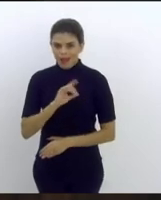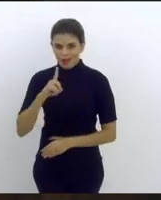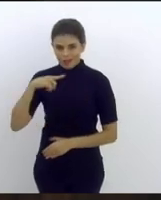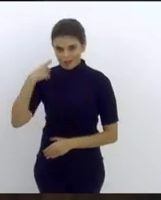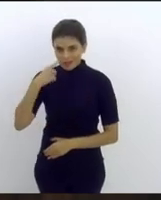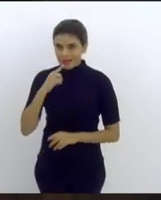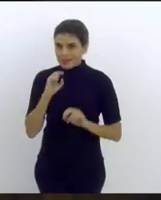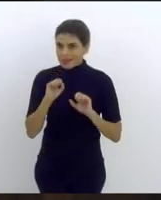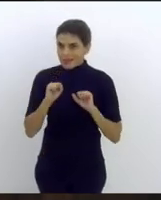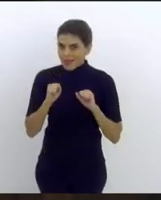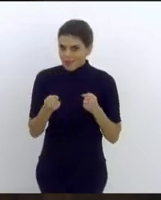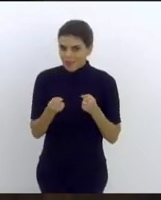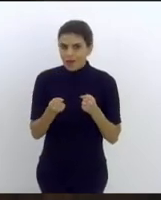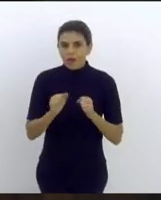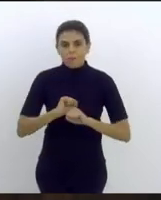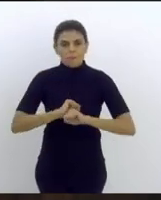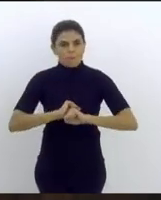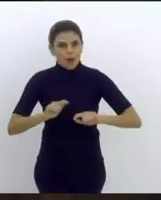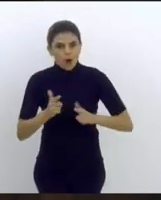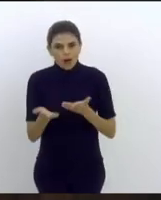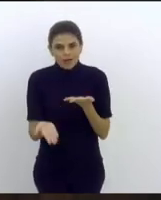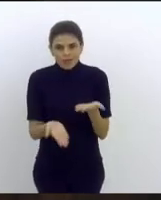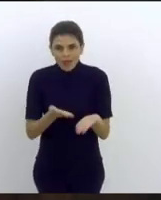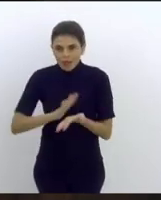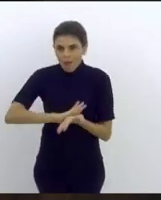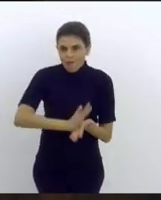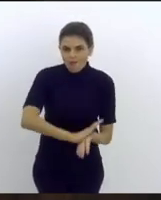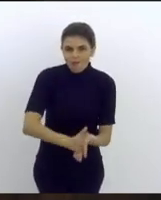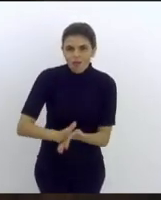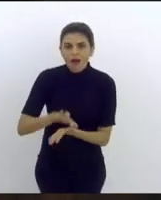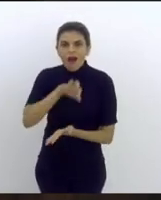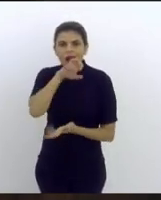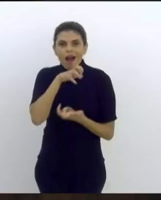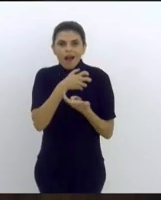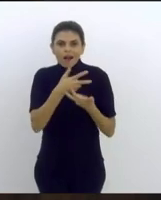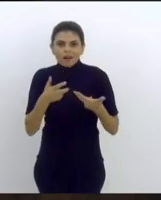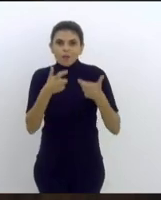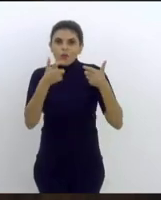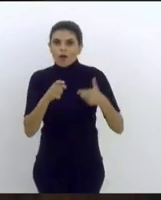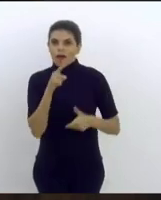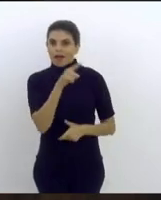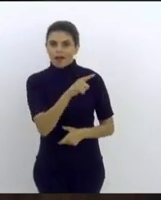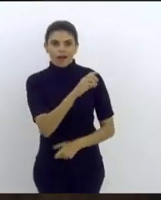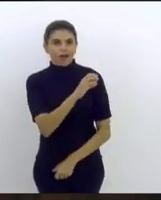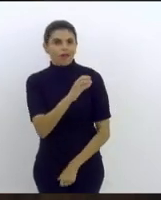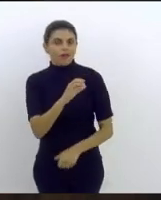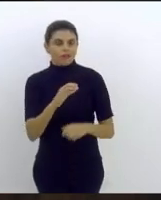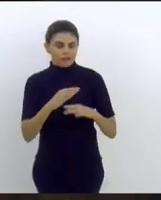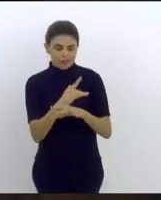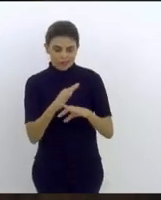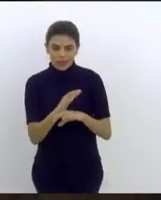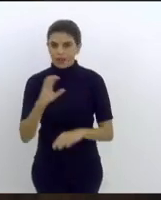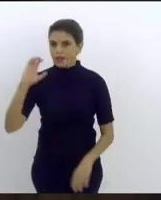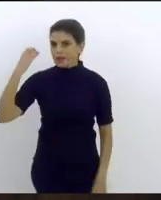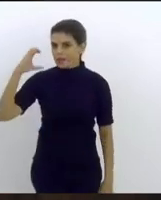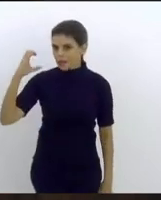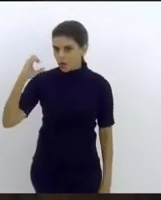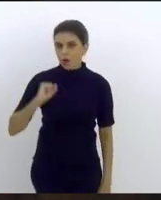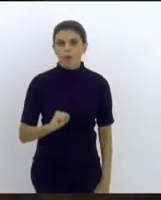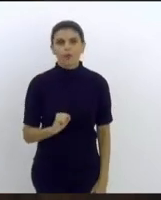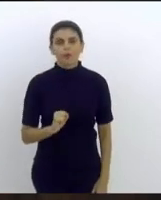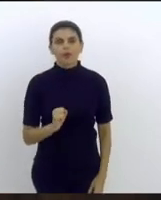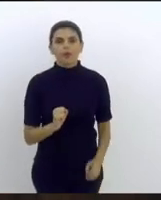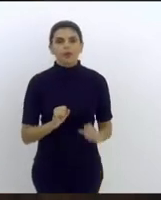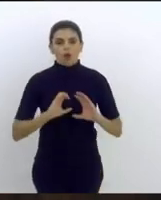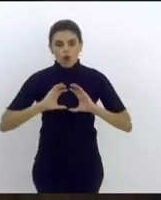contra os maus tratos a animais domésticos na cidade de Niterói Rio de Janeiro parecer da comissão